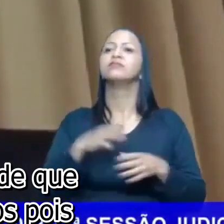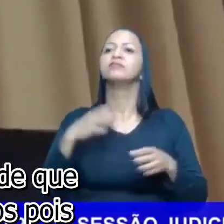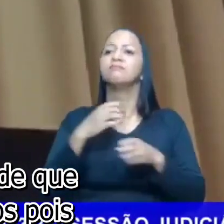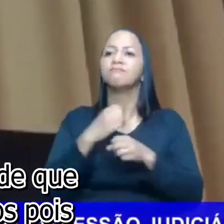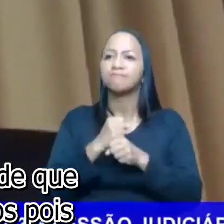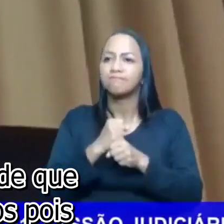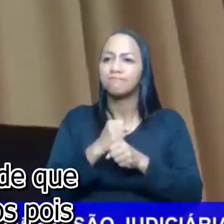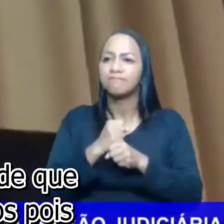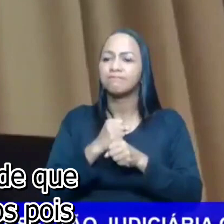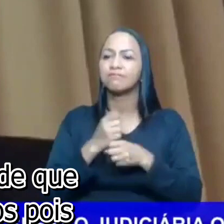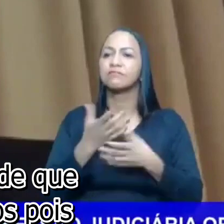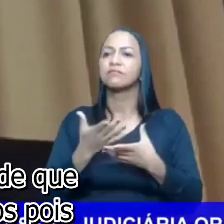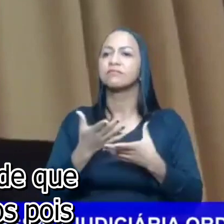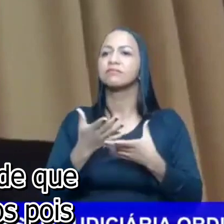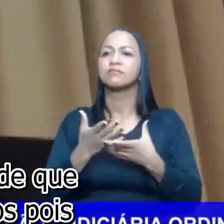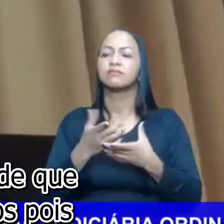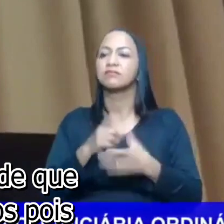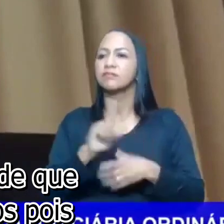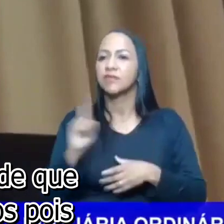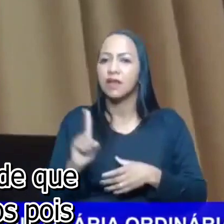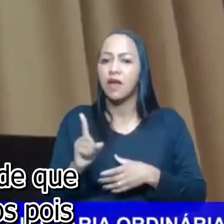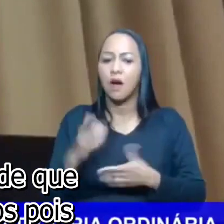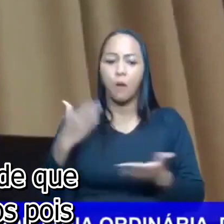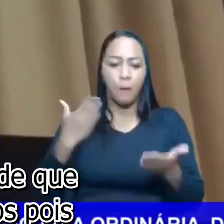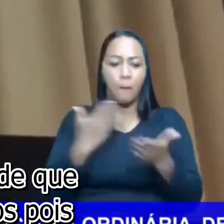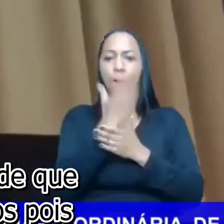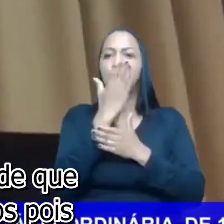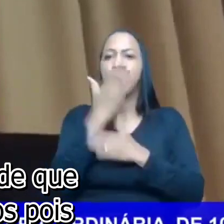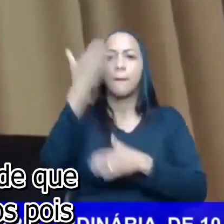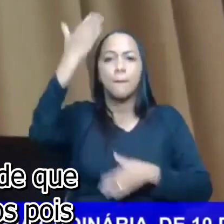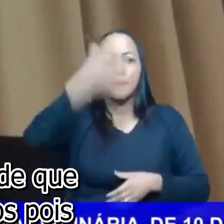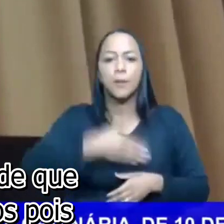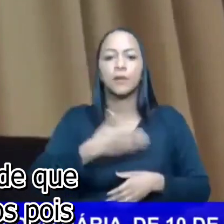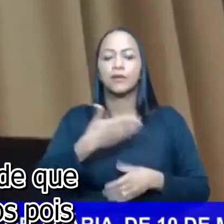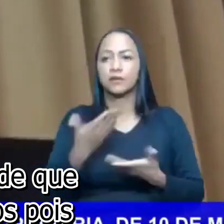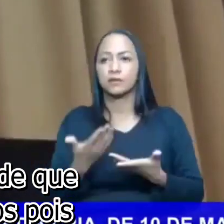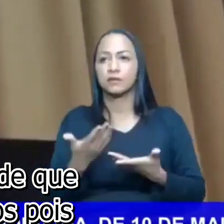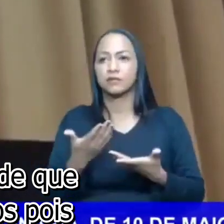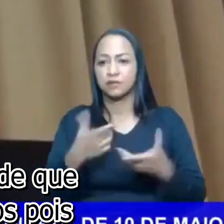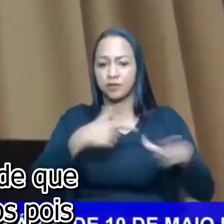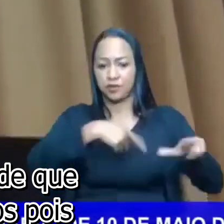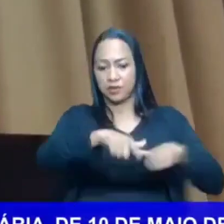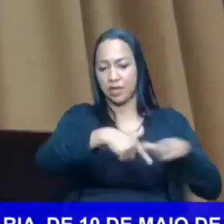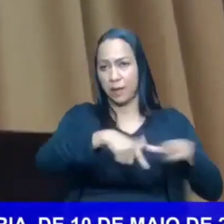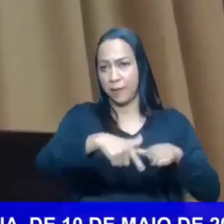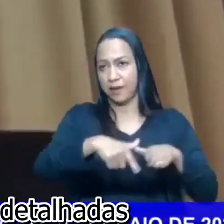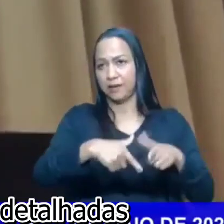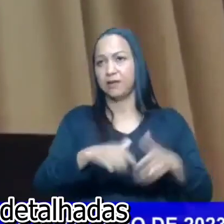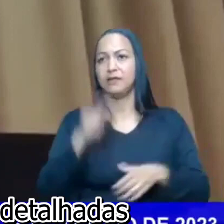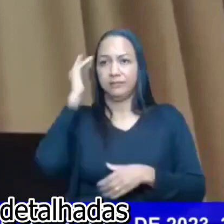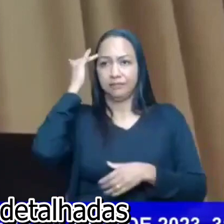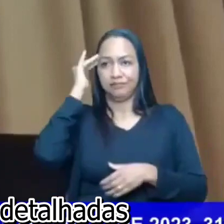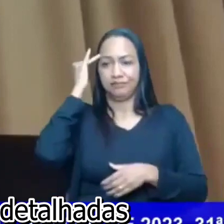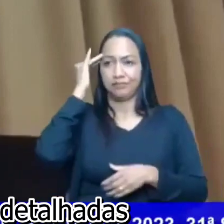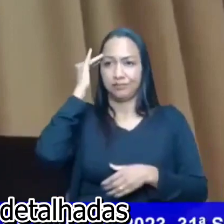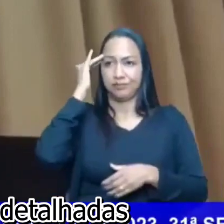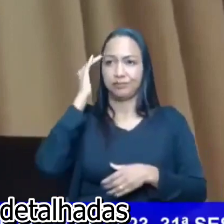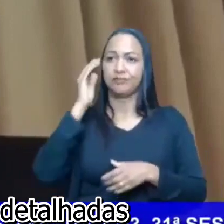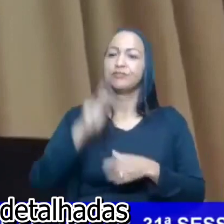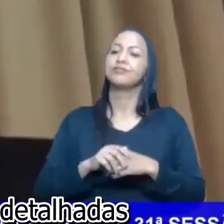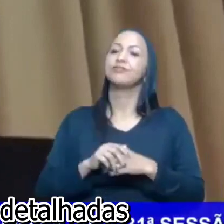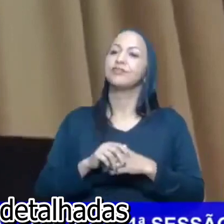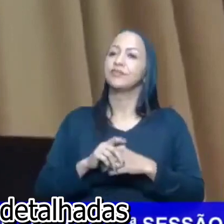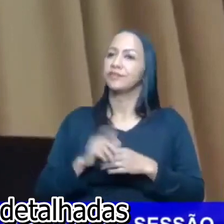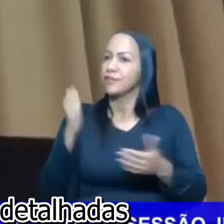concluiu no sentido de que não foi comprovada a execução dos serviços, pois, no seu entender, né, as